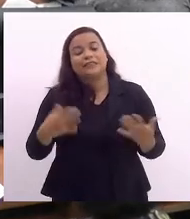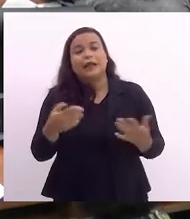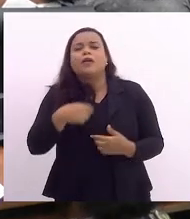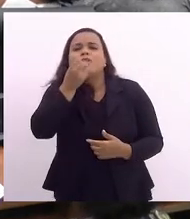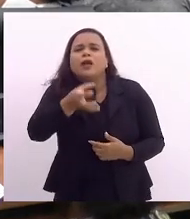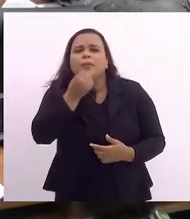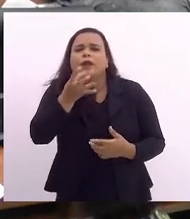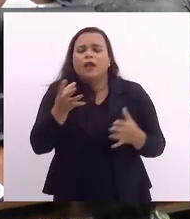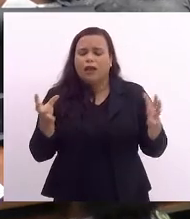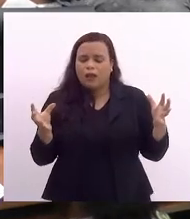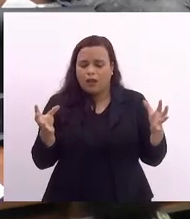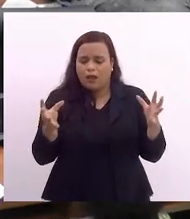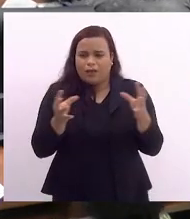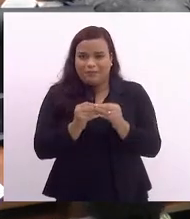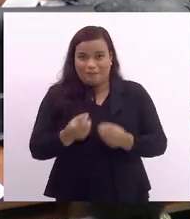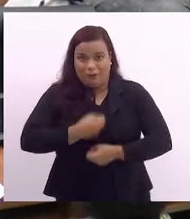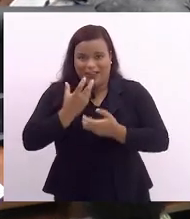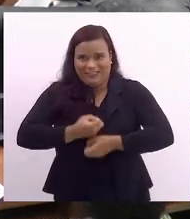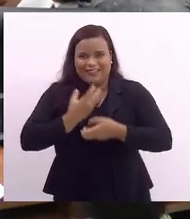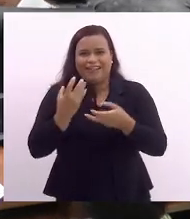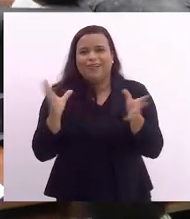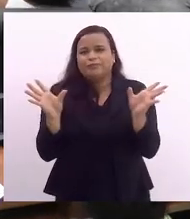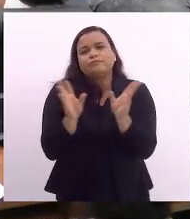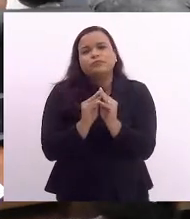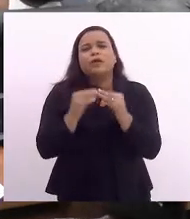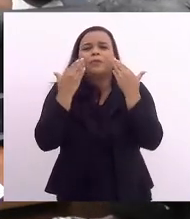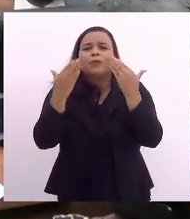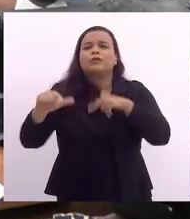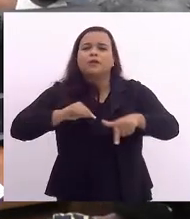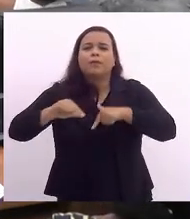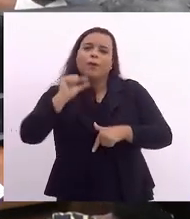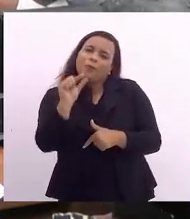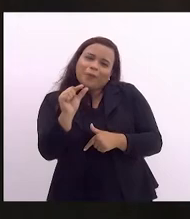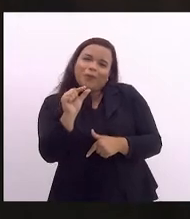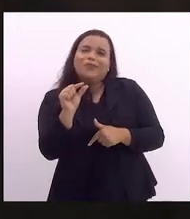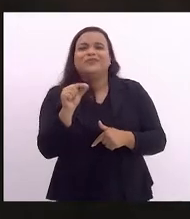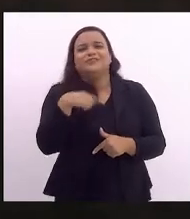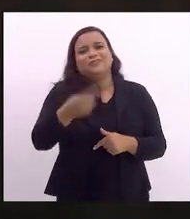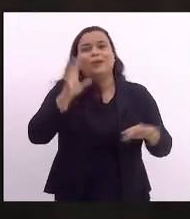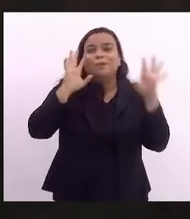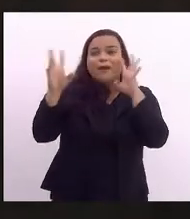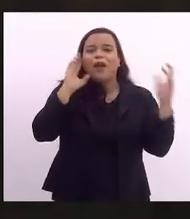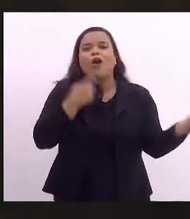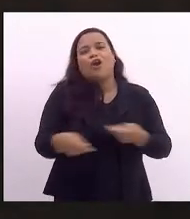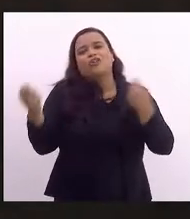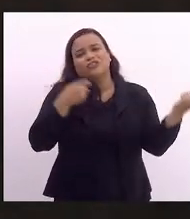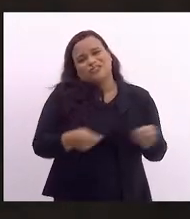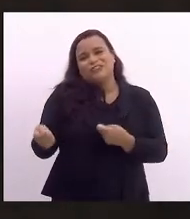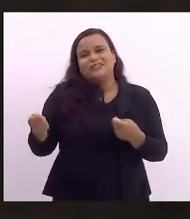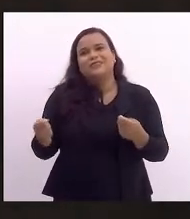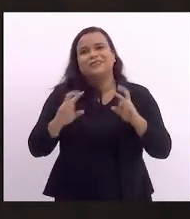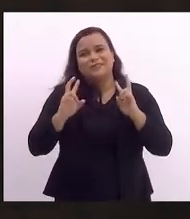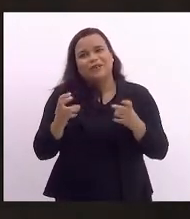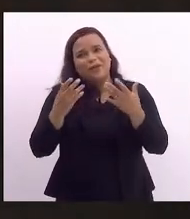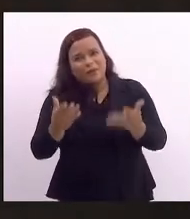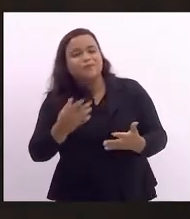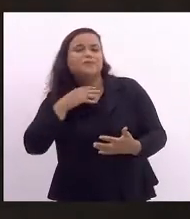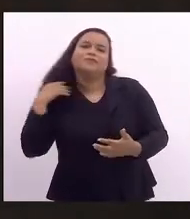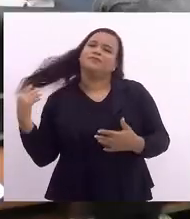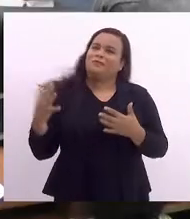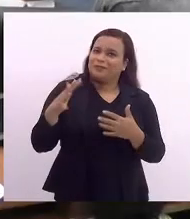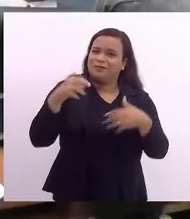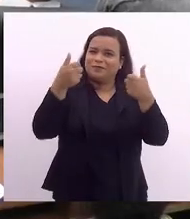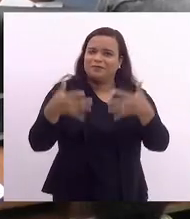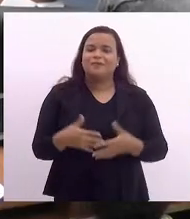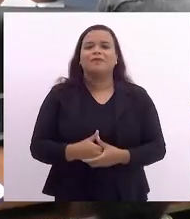bem rápida também para mostrar um pouco do nosso trabalho, um pouco do que a gente vem pensando no dia a dia com isso. E ela mais ou menos é